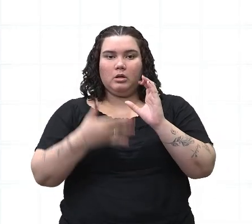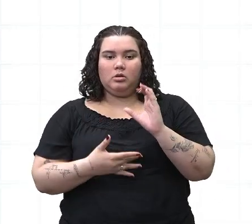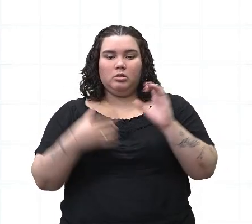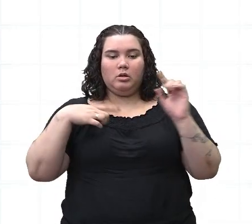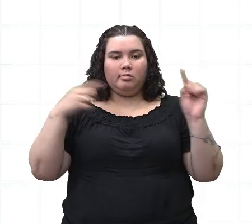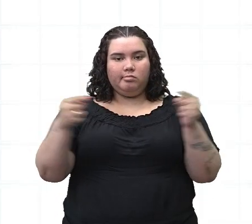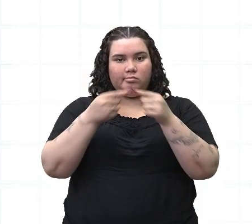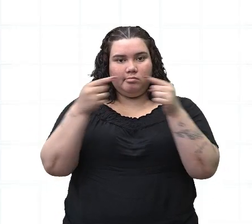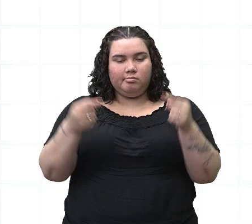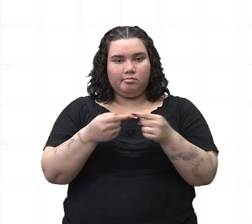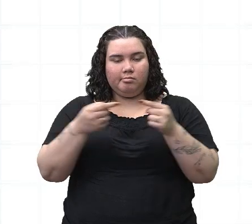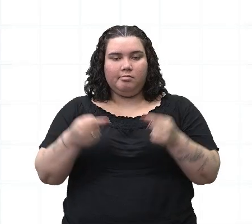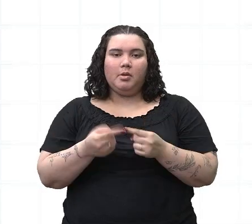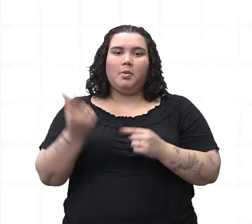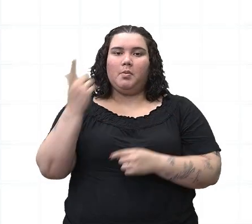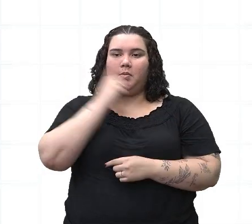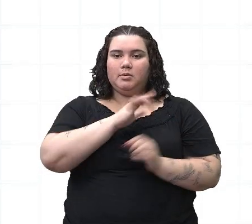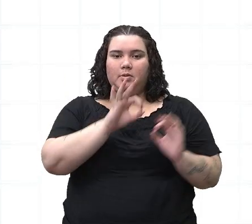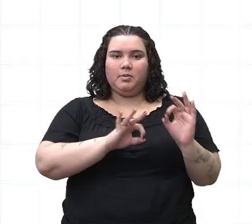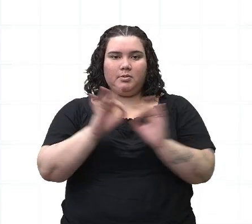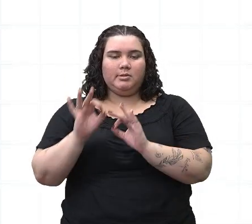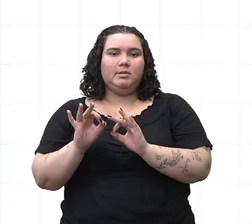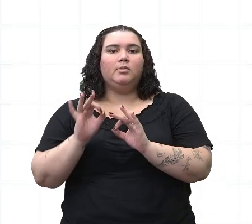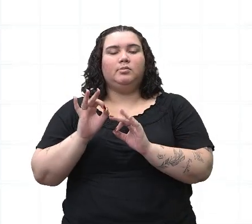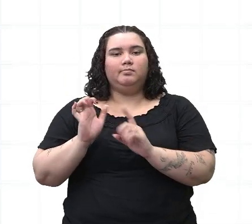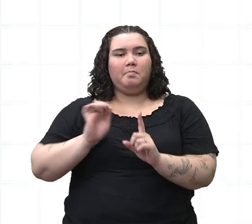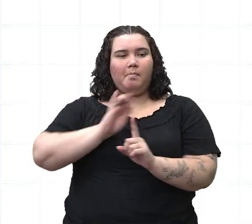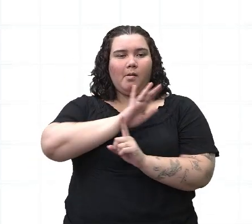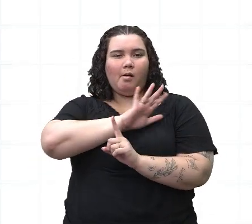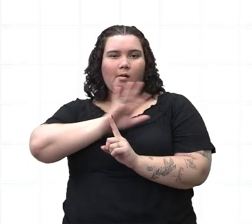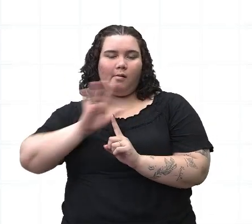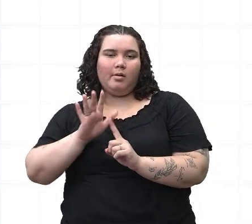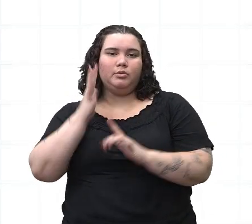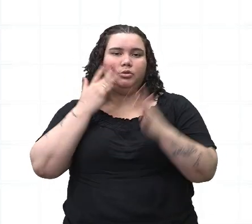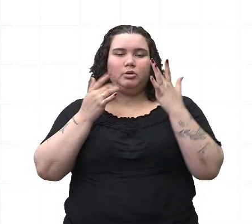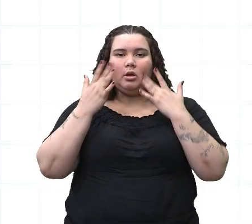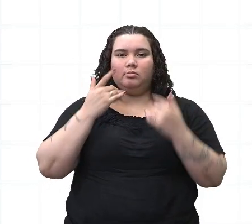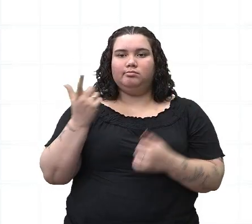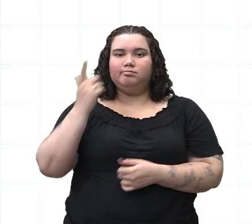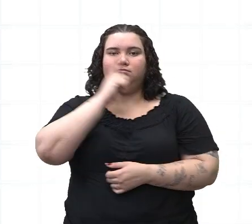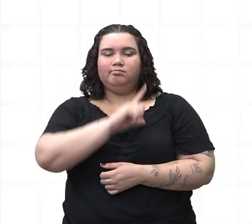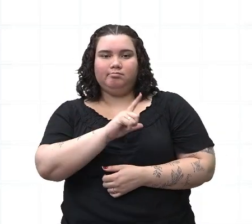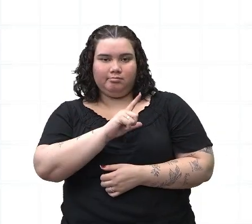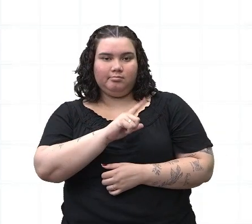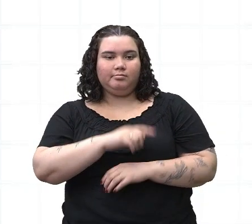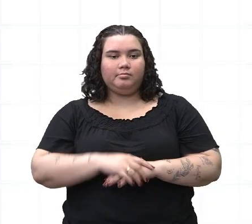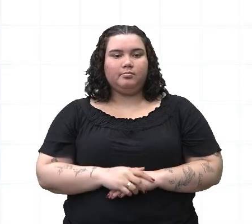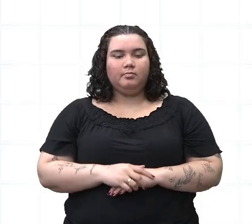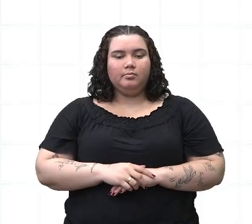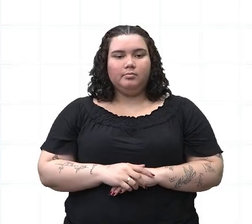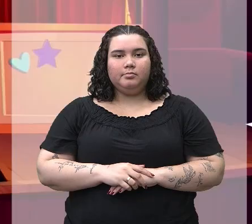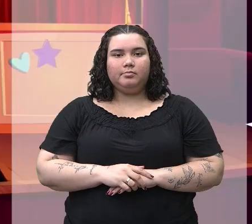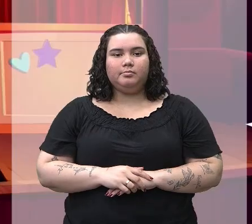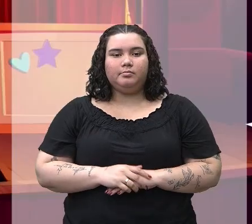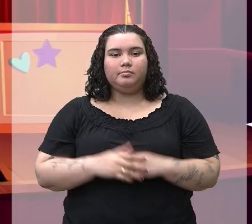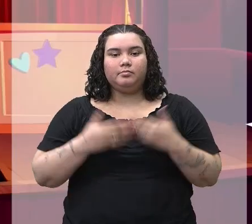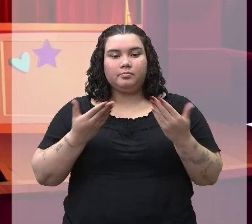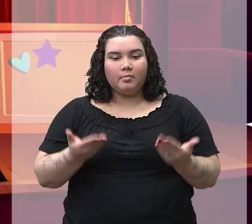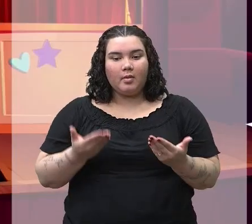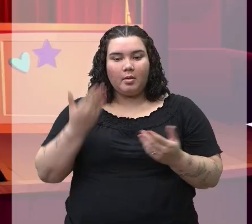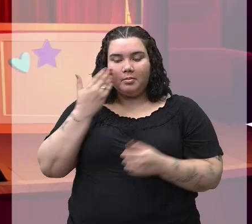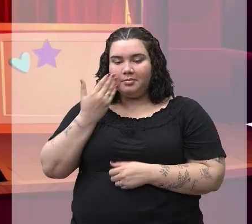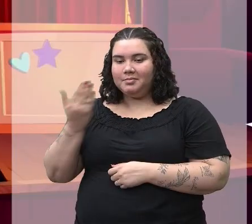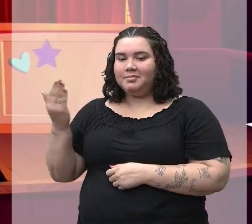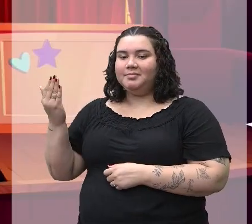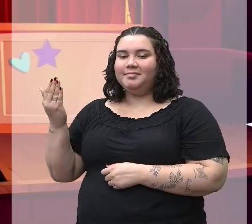combinam para acontecer essa ação cênica, né? Para que esse espetáculo aconteça. Para a gente começar a falar sobre isso, para onde que a gente vai vir agora?